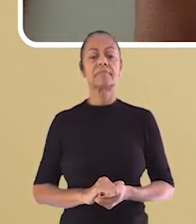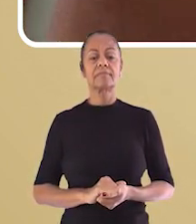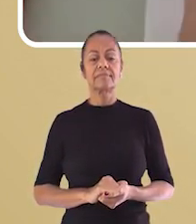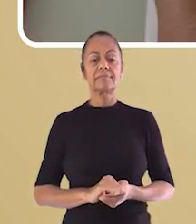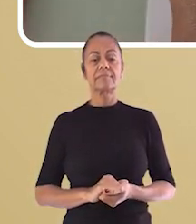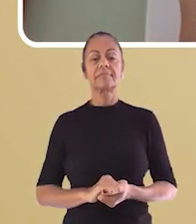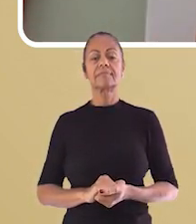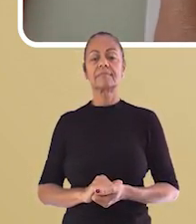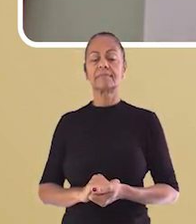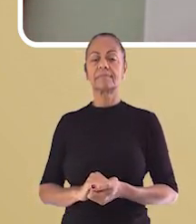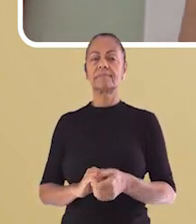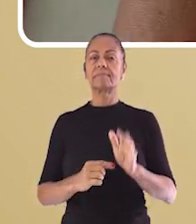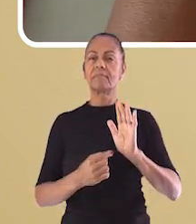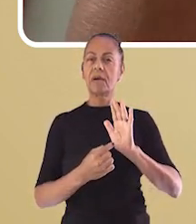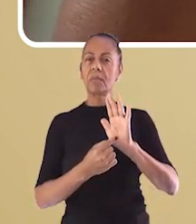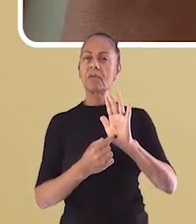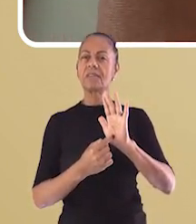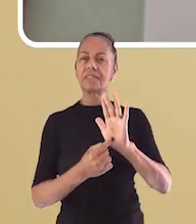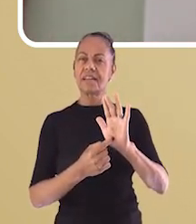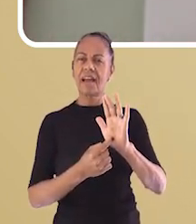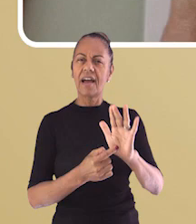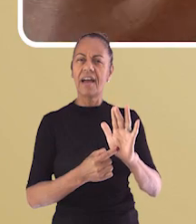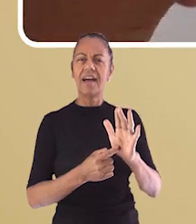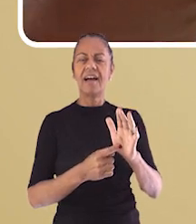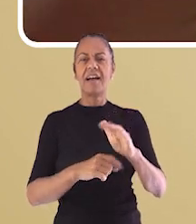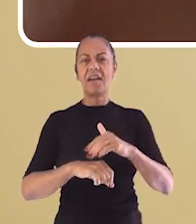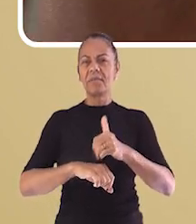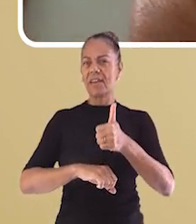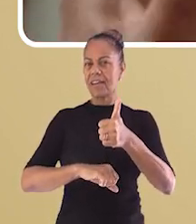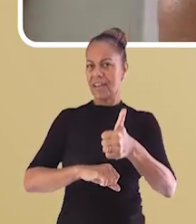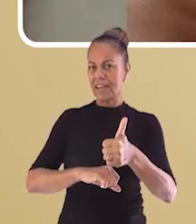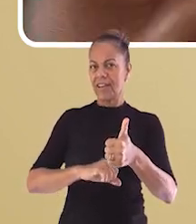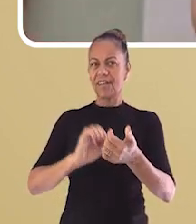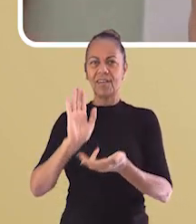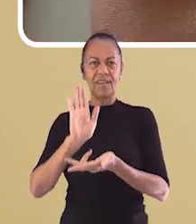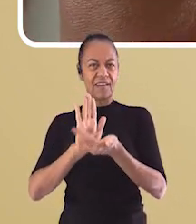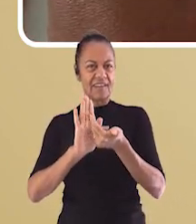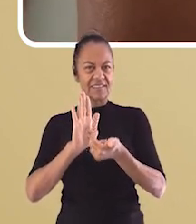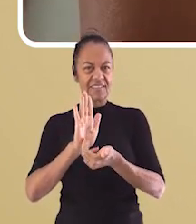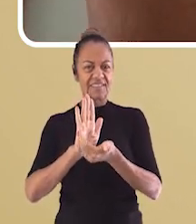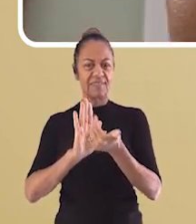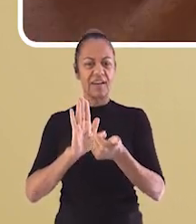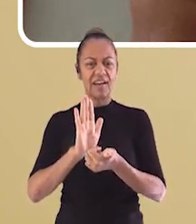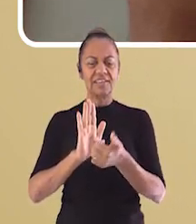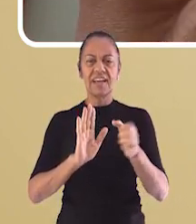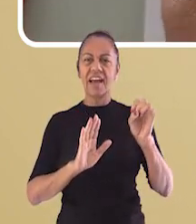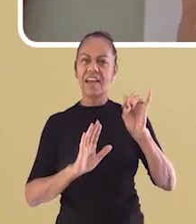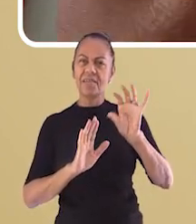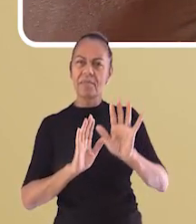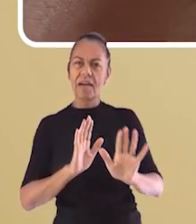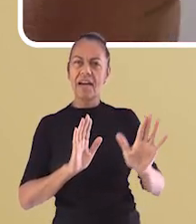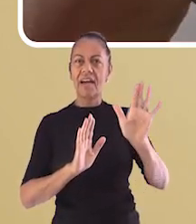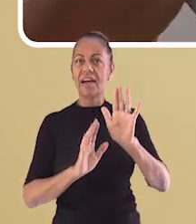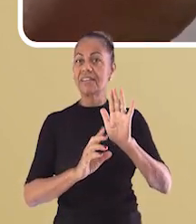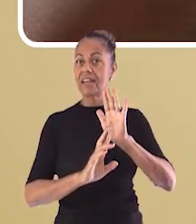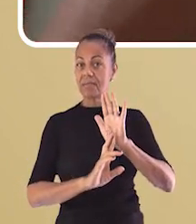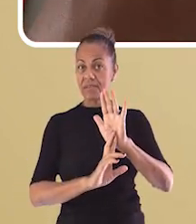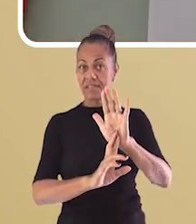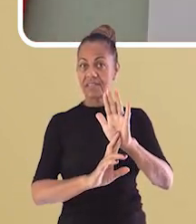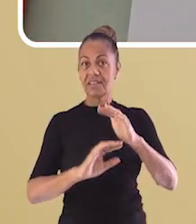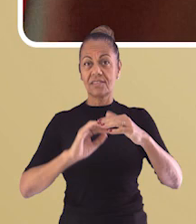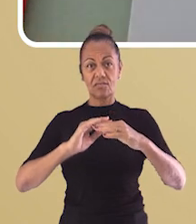e conseguir dar aquele efeito mais tridimensional nas nossas figuras, nas nossas imagens